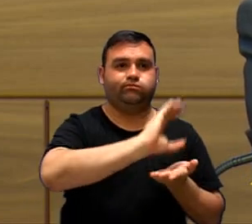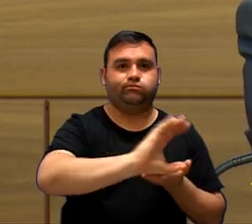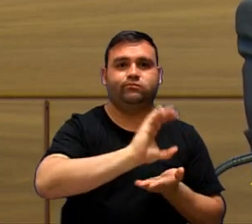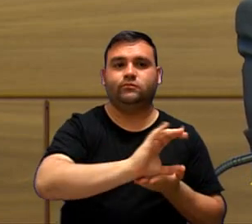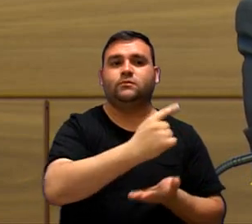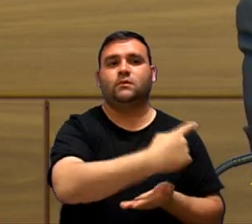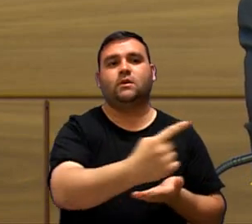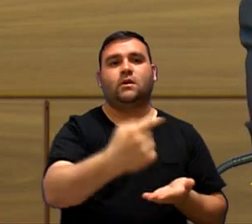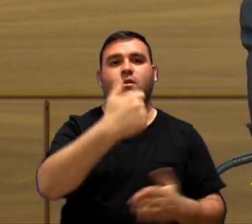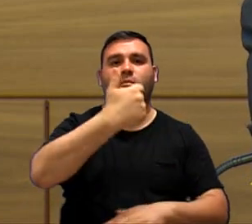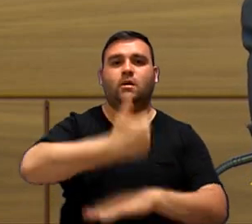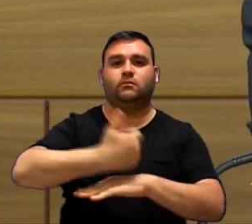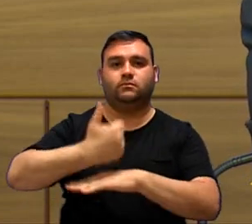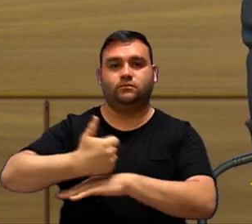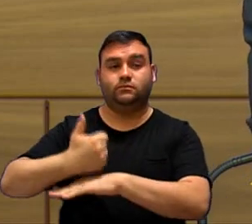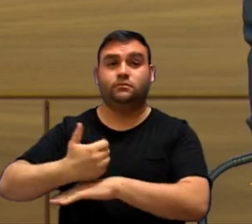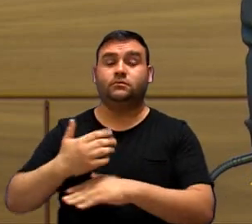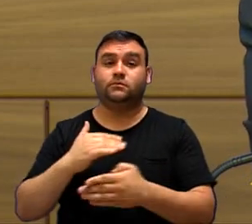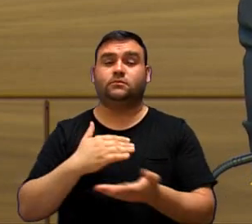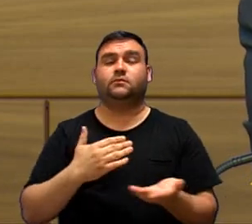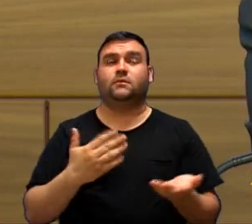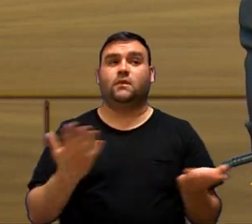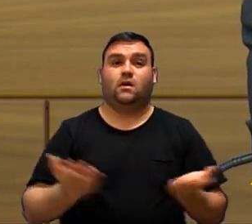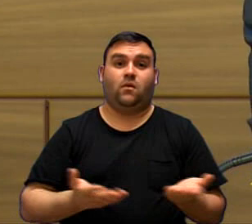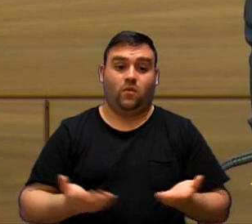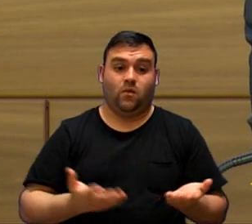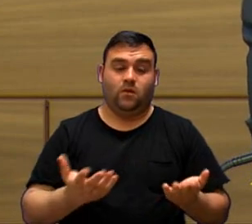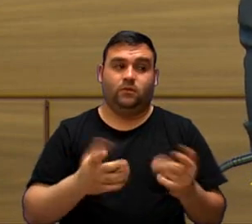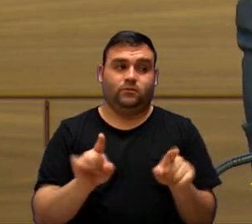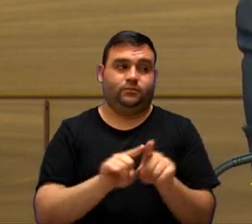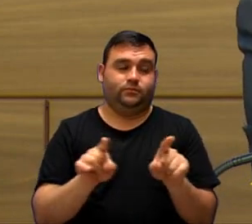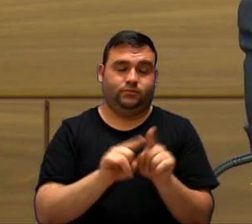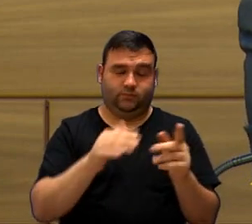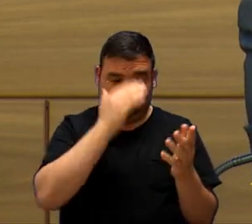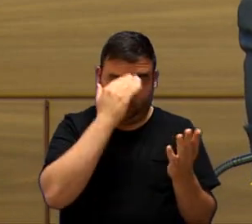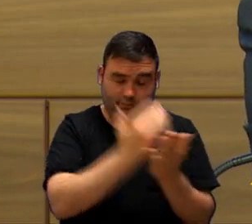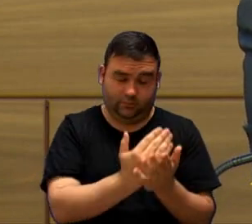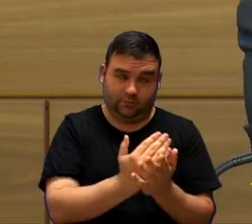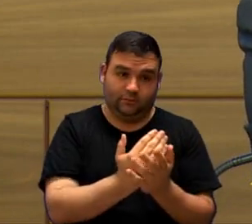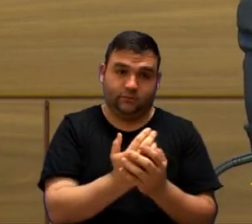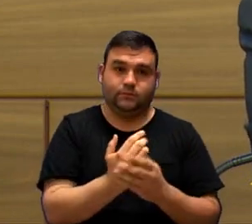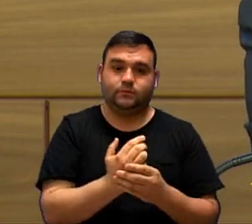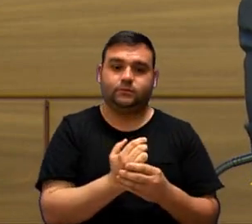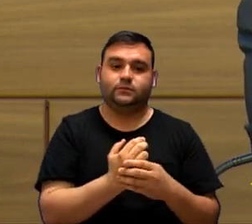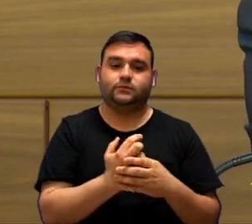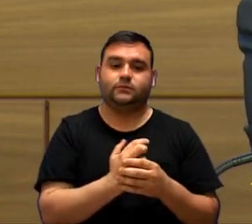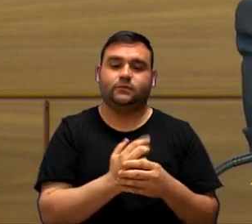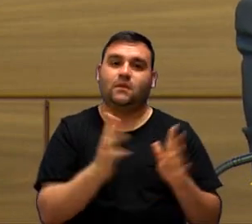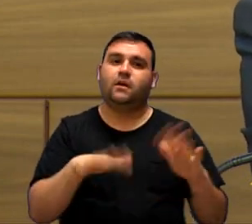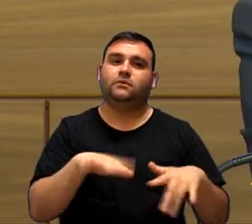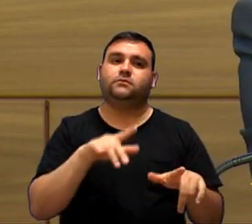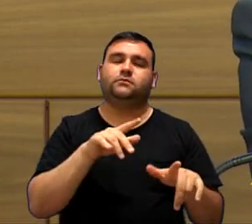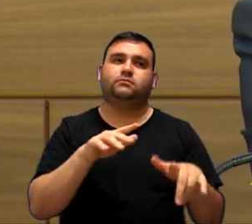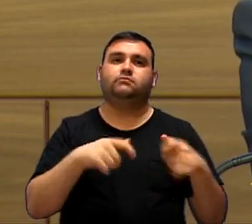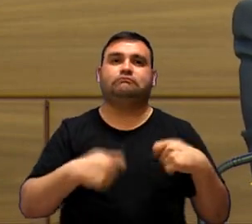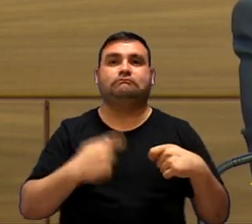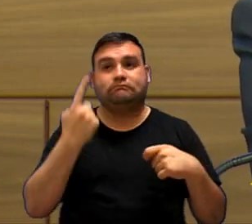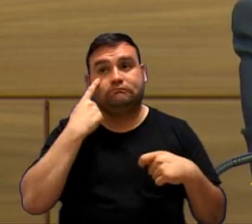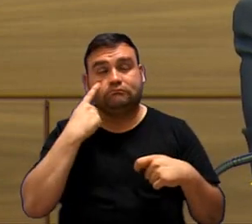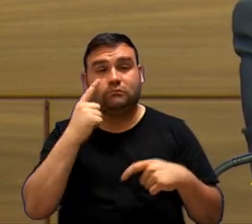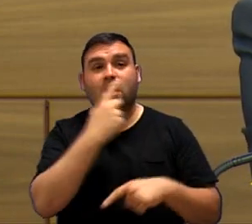secretaria. Então, são recursos garantidos. A questão da execução dela, aí depende de cada